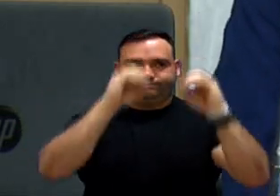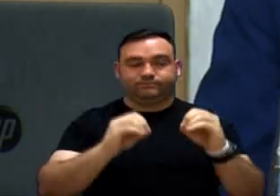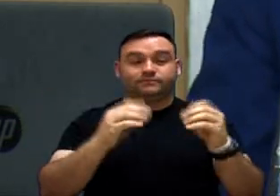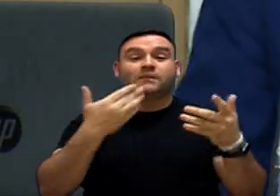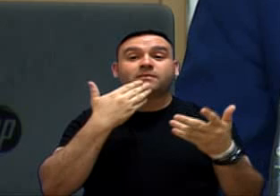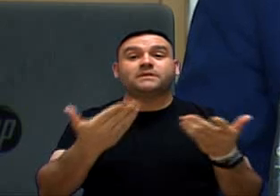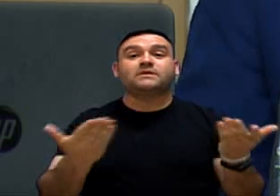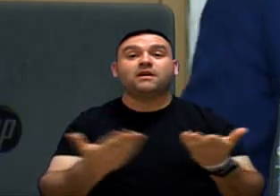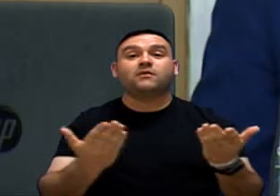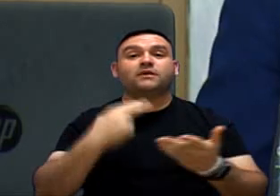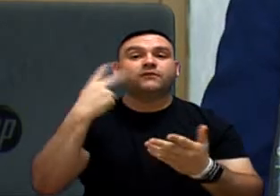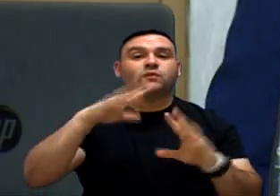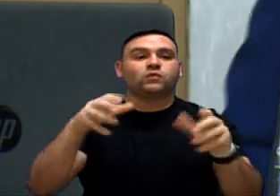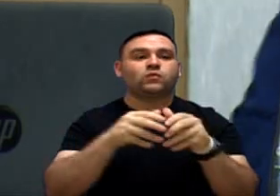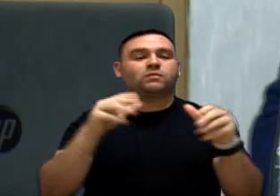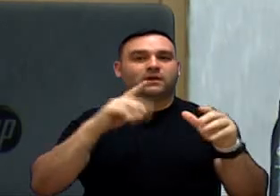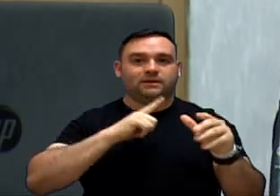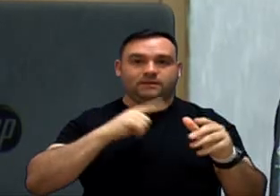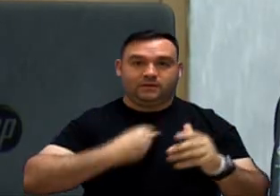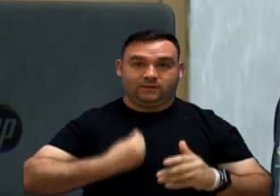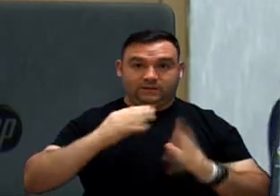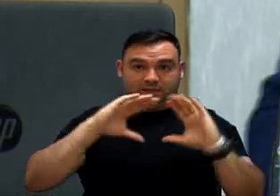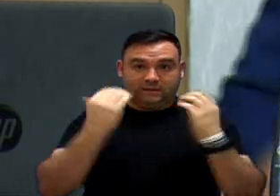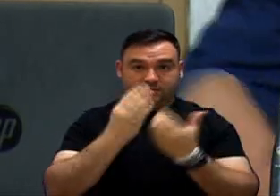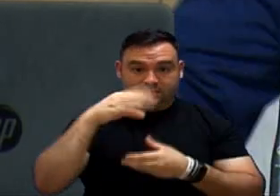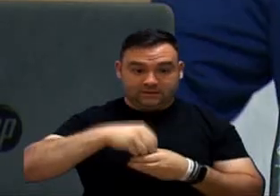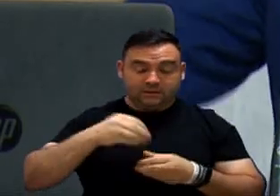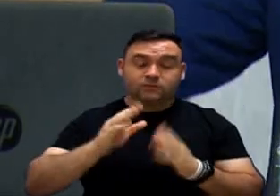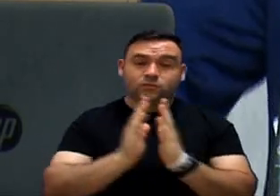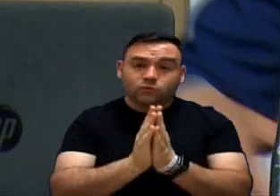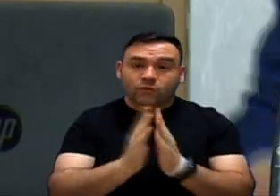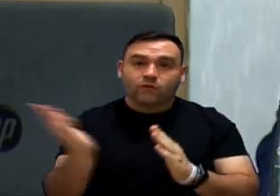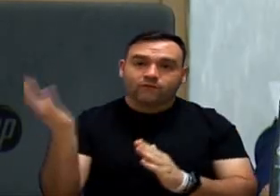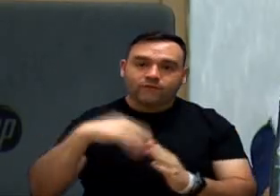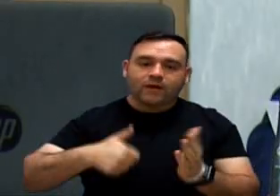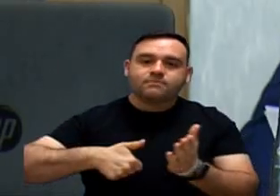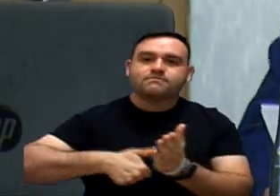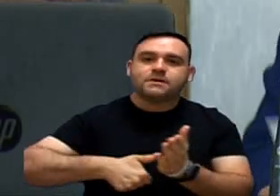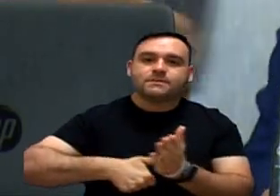peço que os vereadores estão na casa. Presença, por favor.